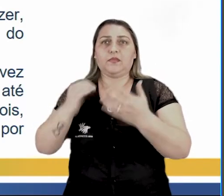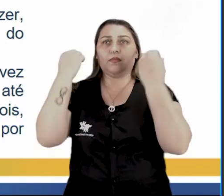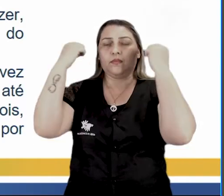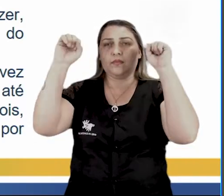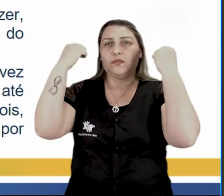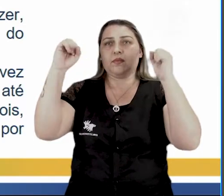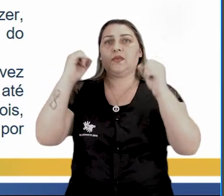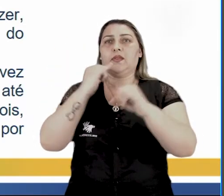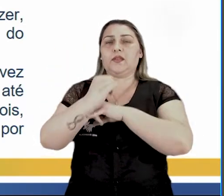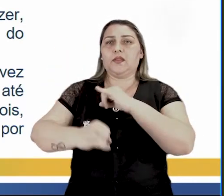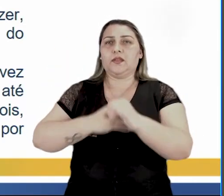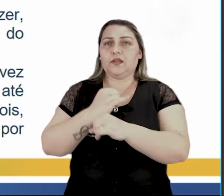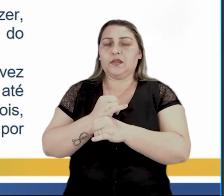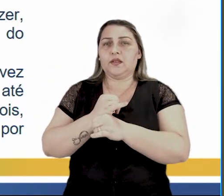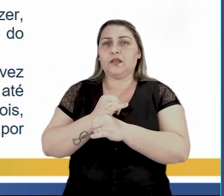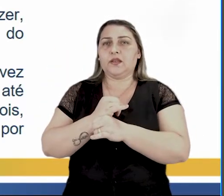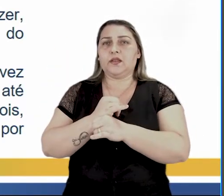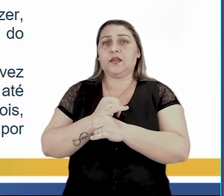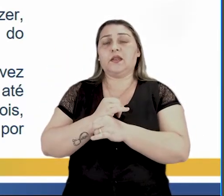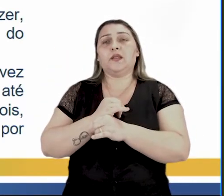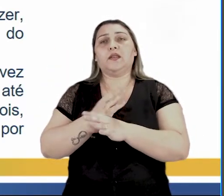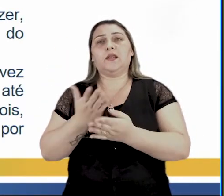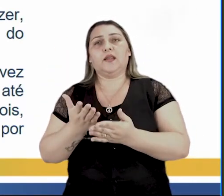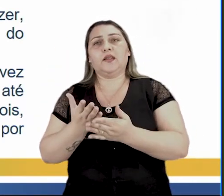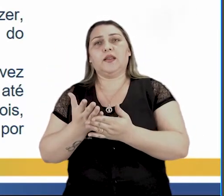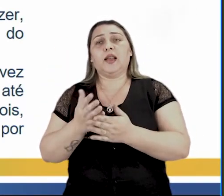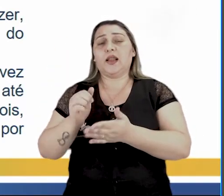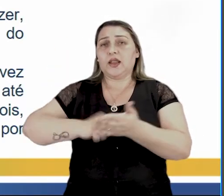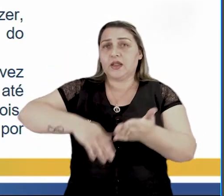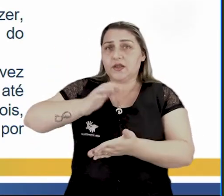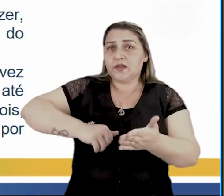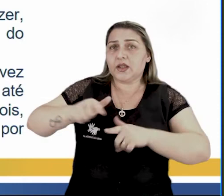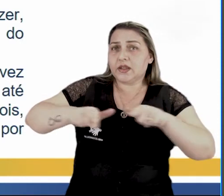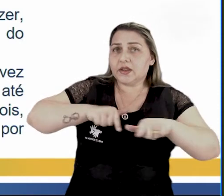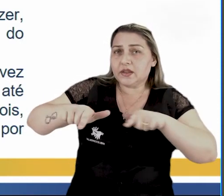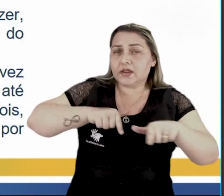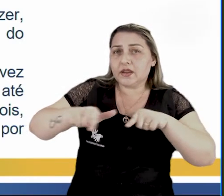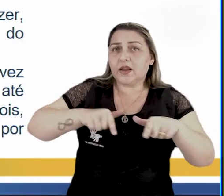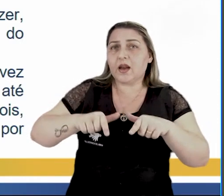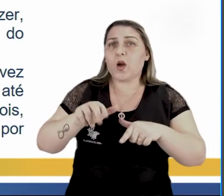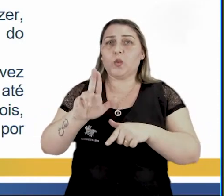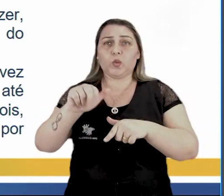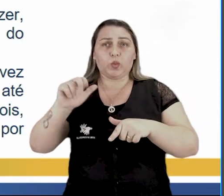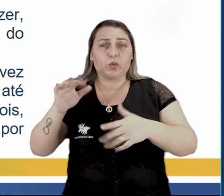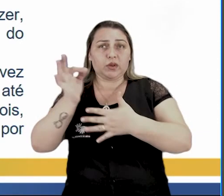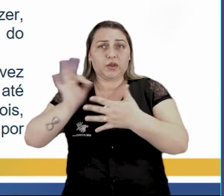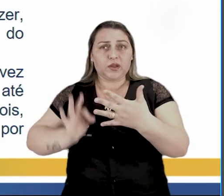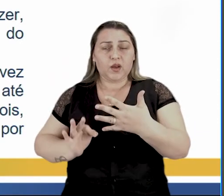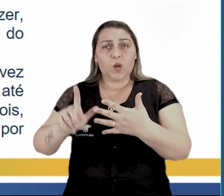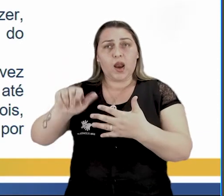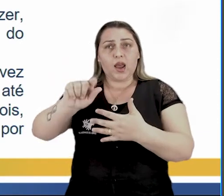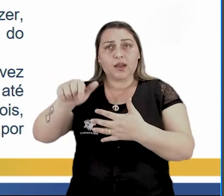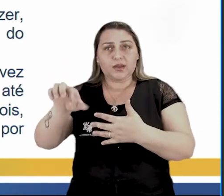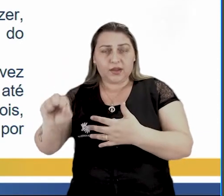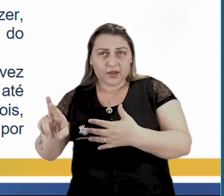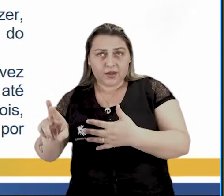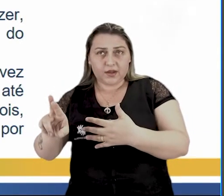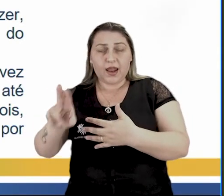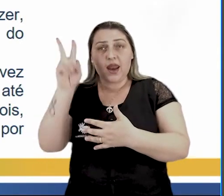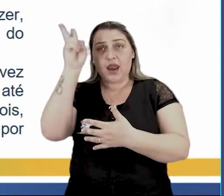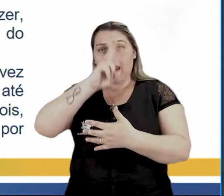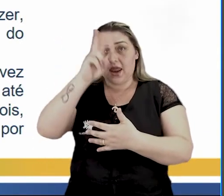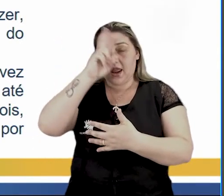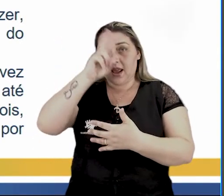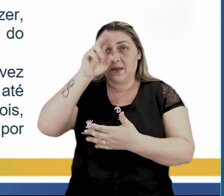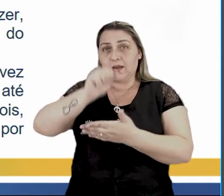físicas, manuais e de turismo. Ao contrário, as atividades de trabalho nunca podem ser classificadas como lazer, tá? Lembrando